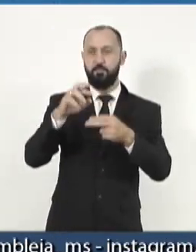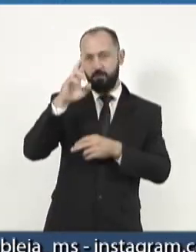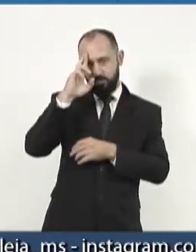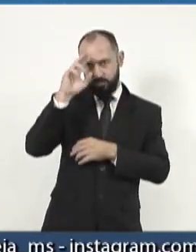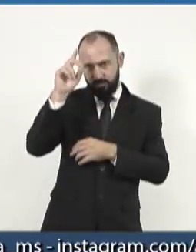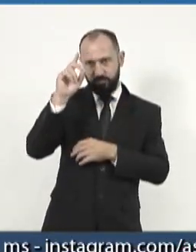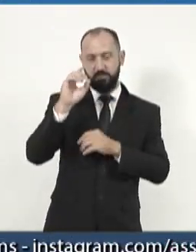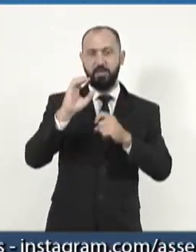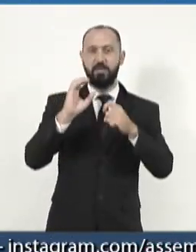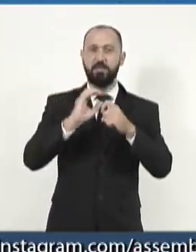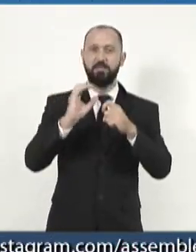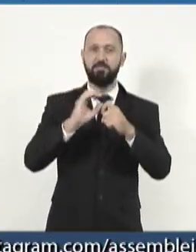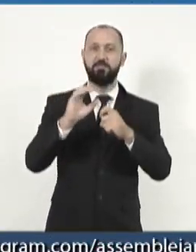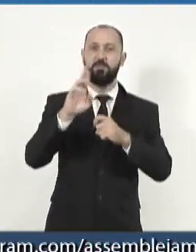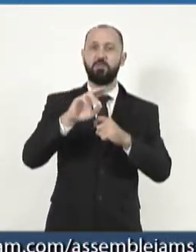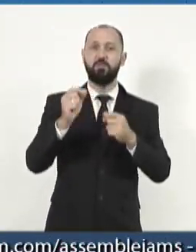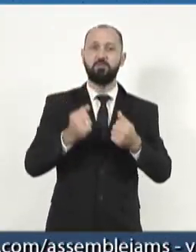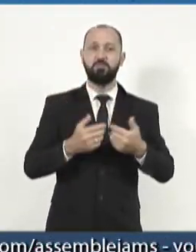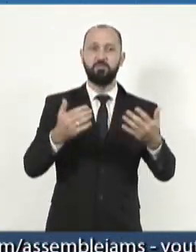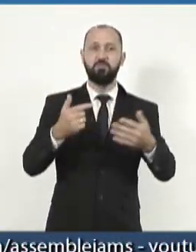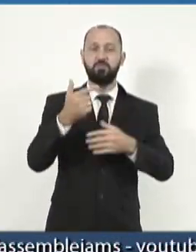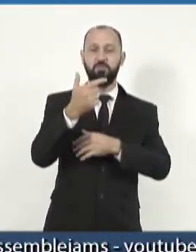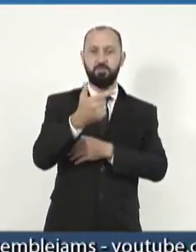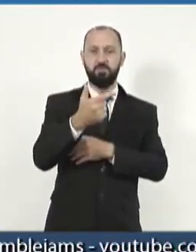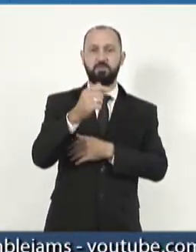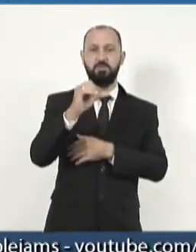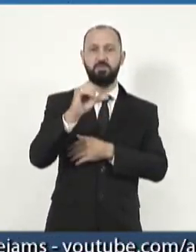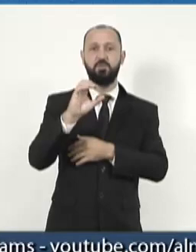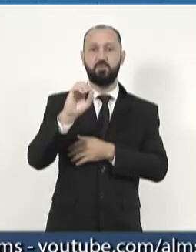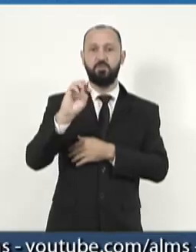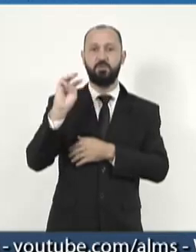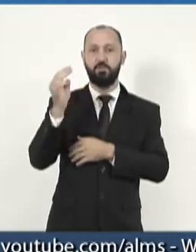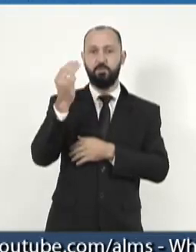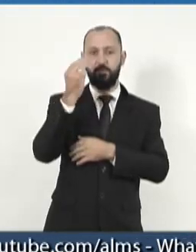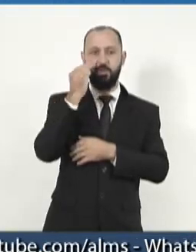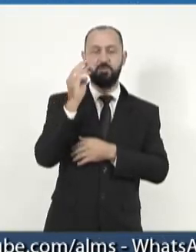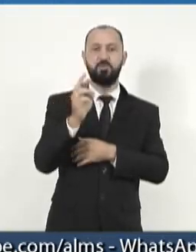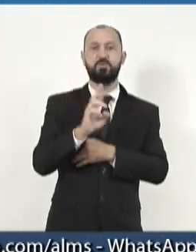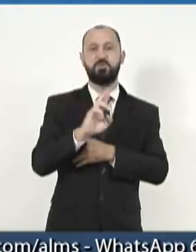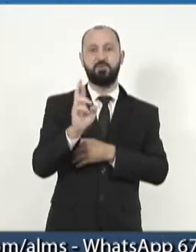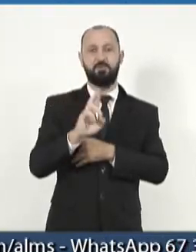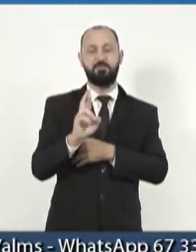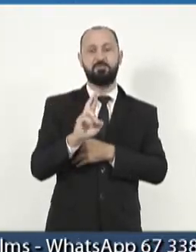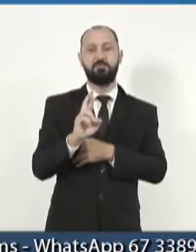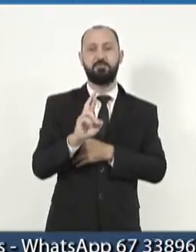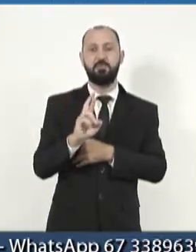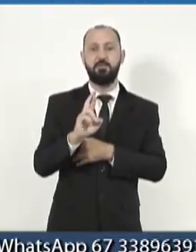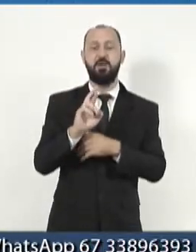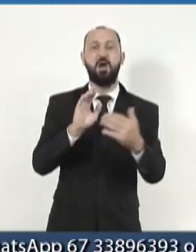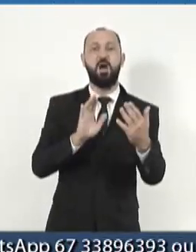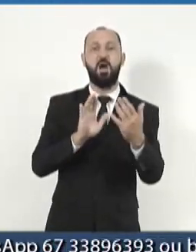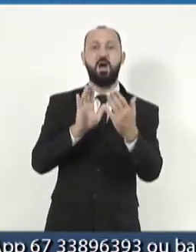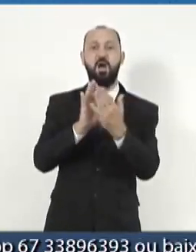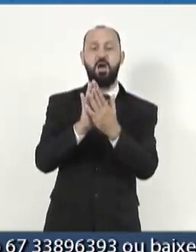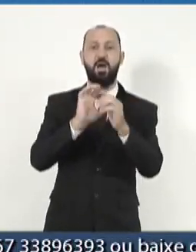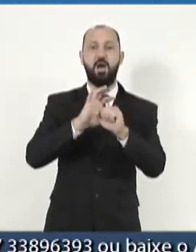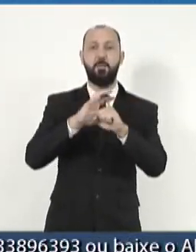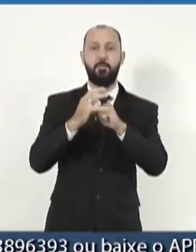realizou durante a pandemia, né? 2020, principalmente, que foi o pico,